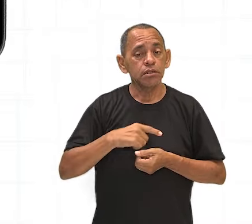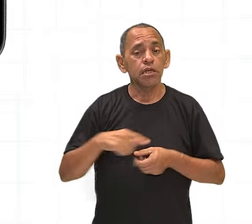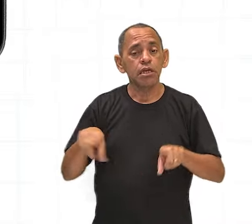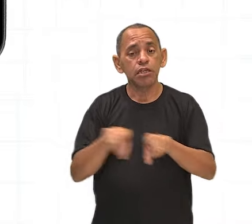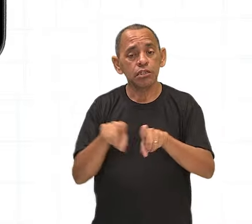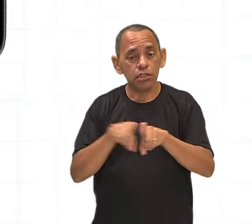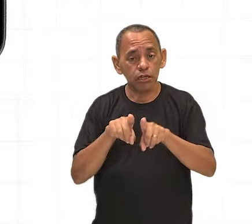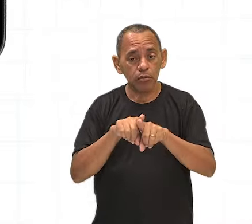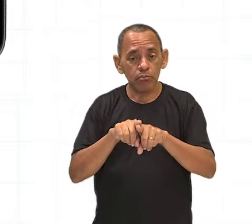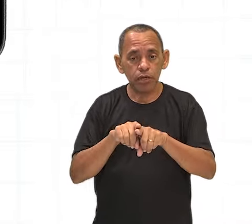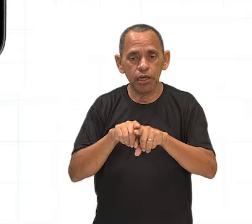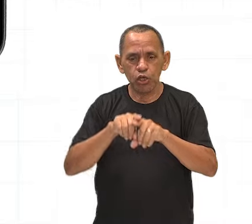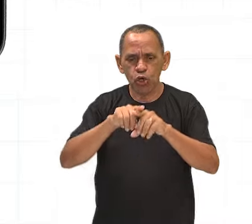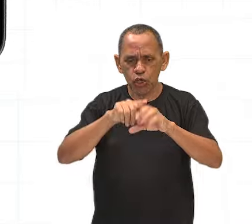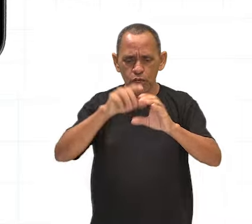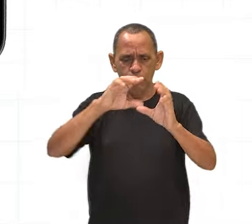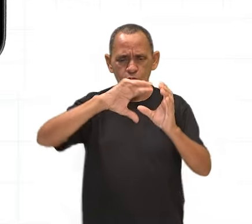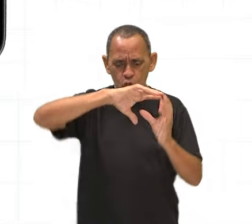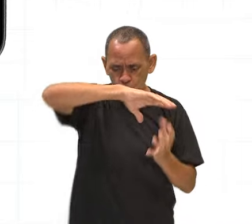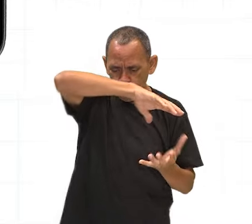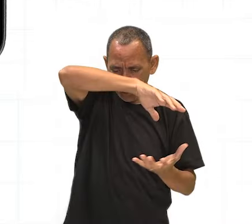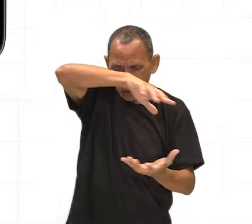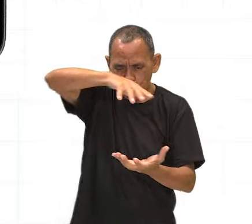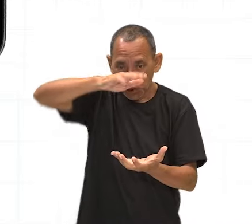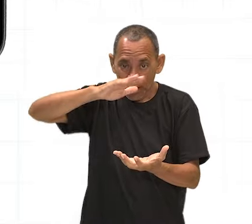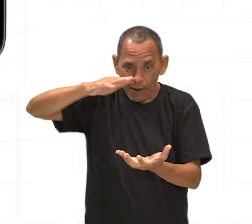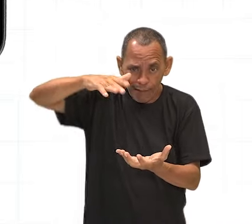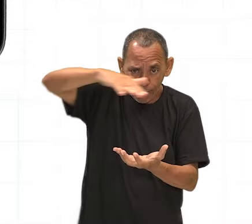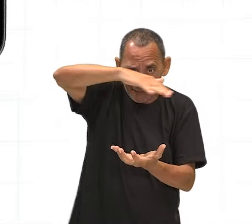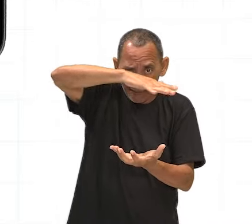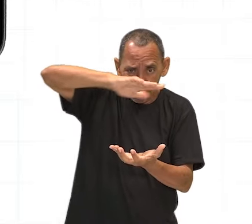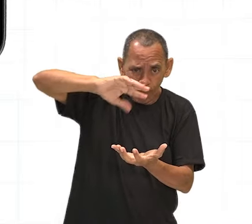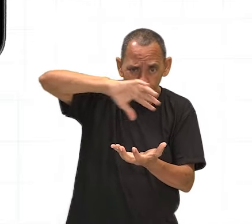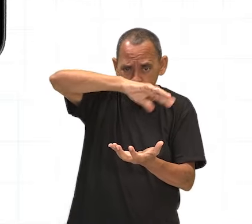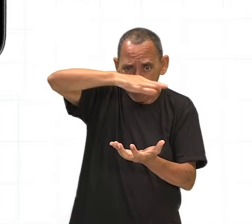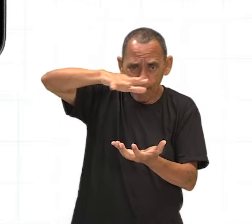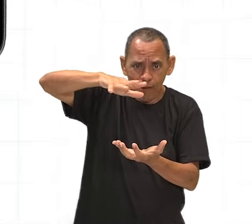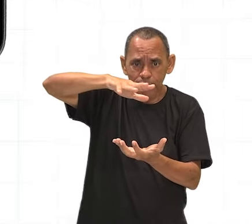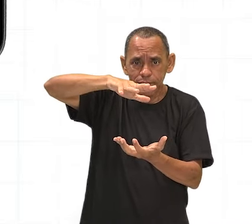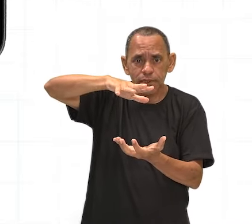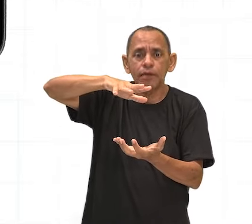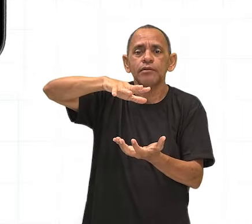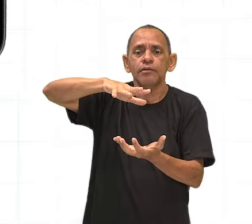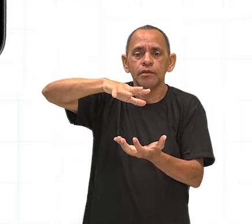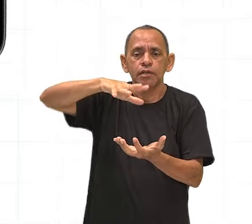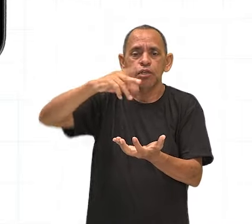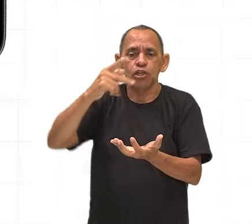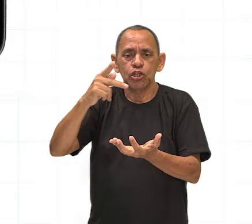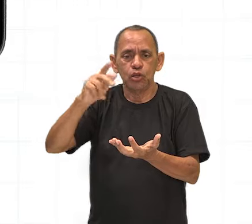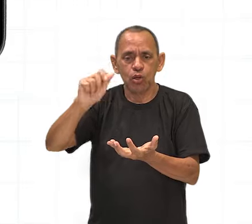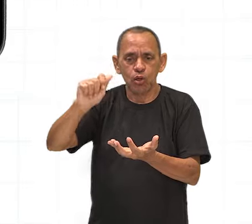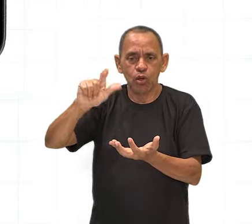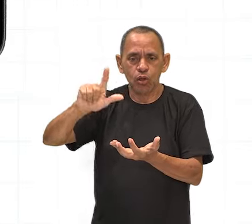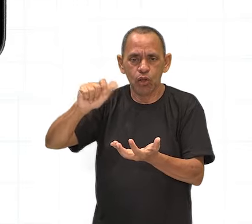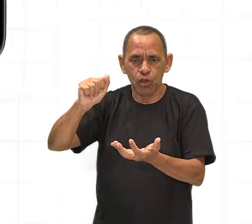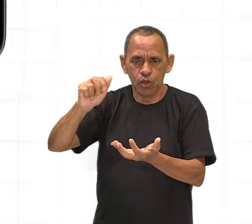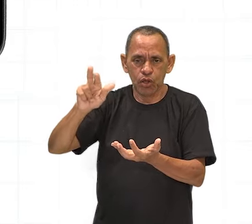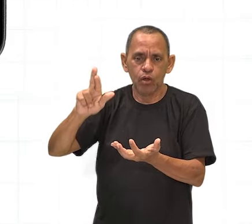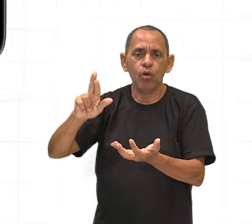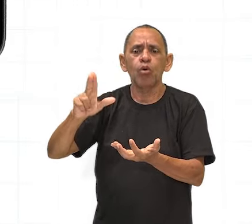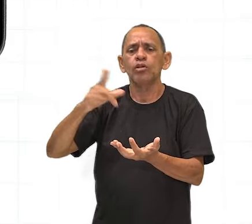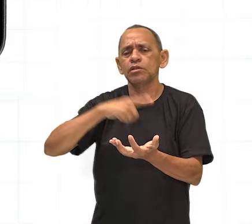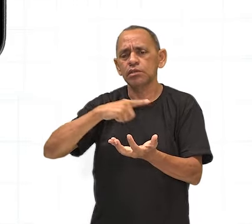é mais fria e aí essa temperatura vai baixando, quando vai aumentando, na verdade, quando